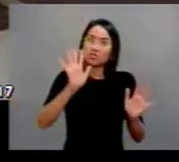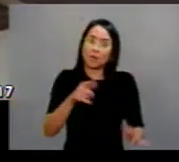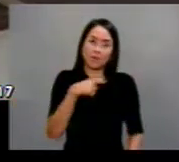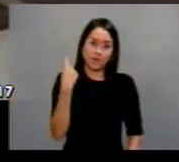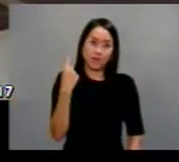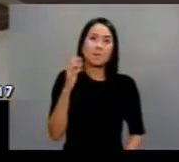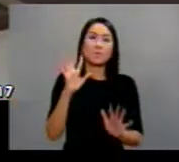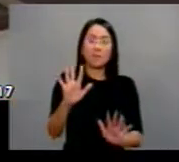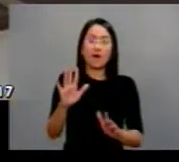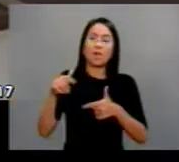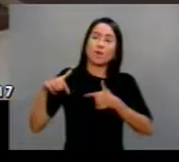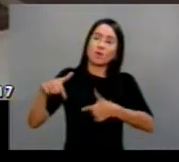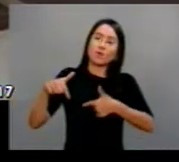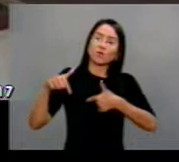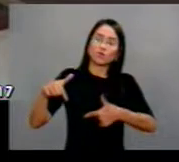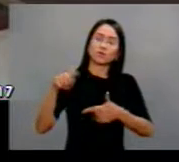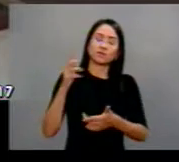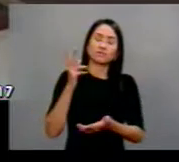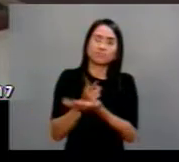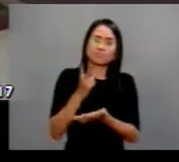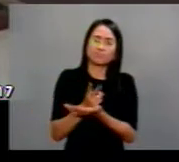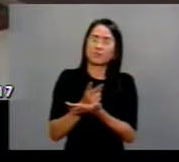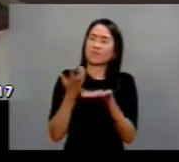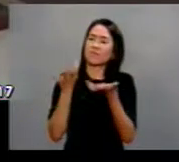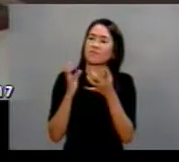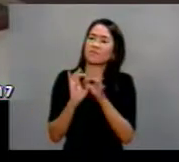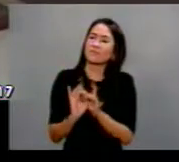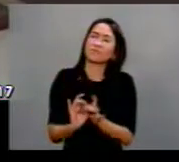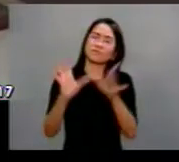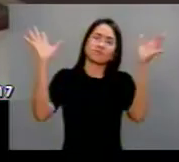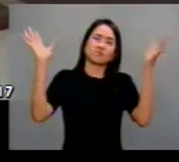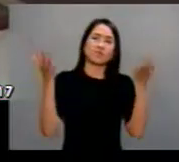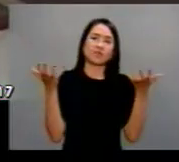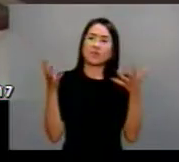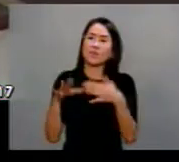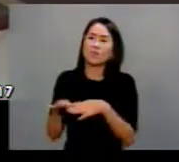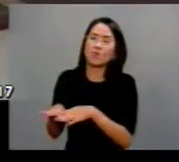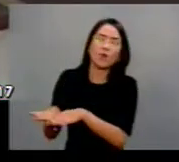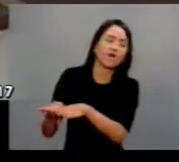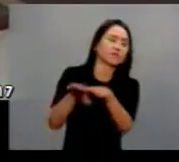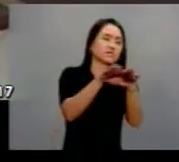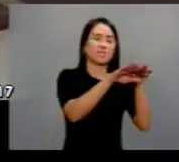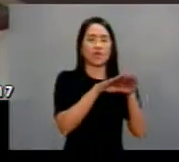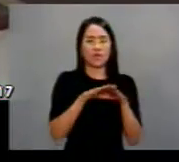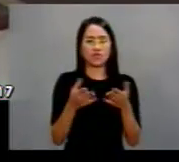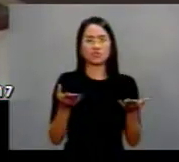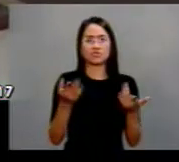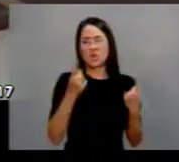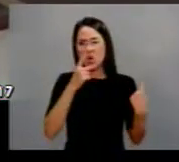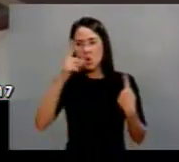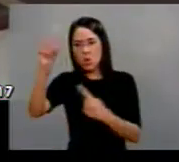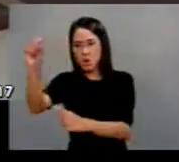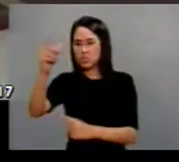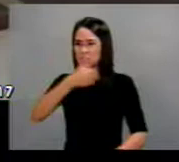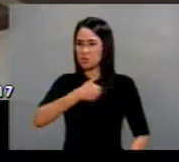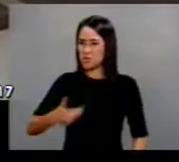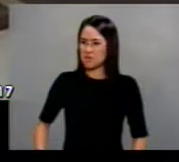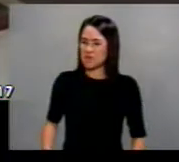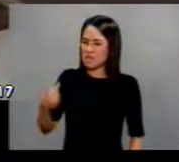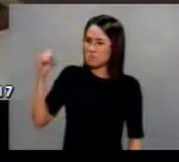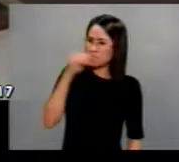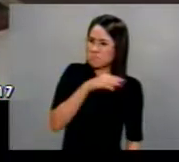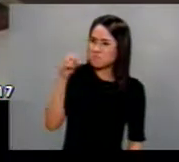lutaram pela independência, lutaram pela república, lutaram pela abolição, lutaram contra o Estado Novo,